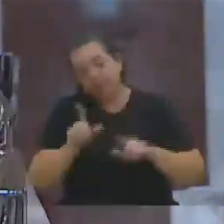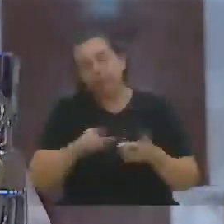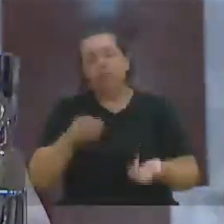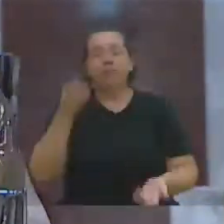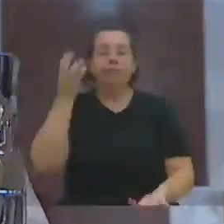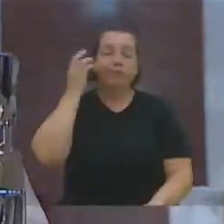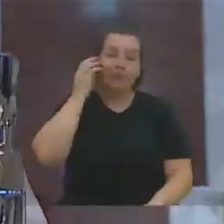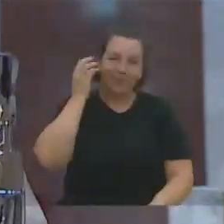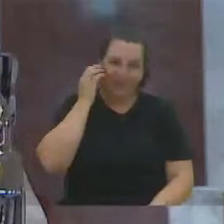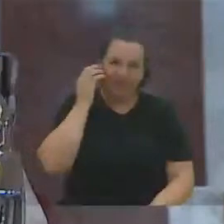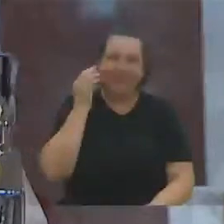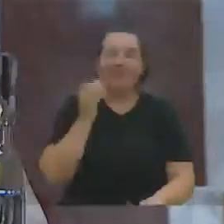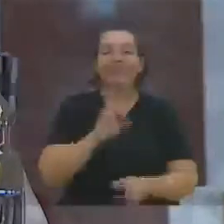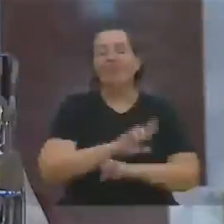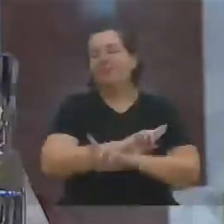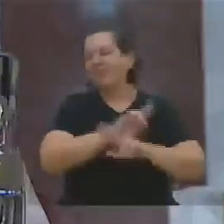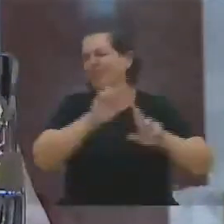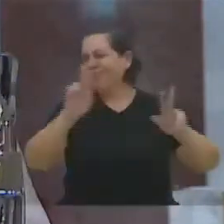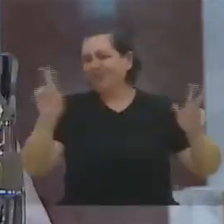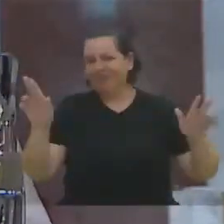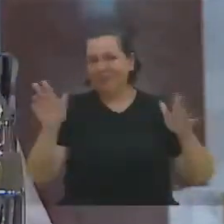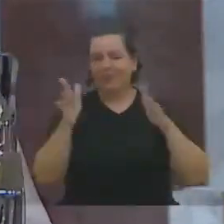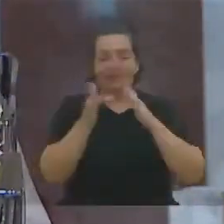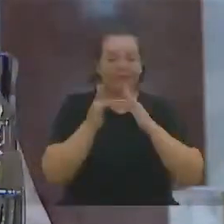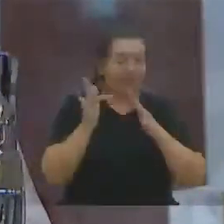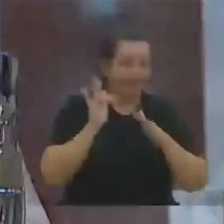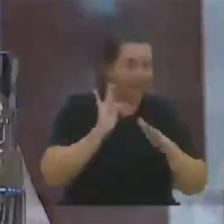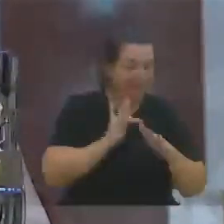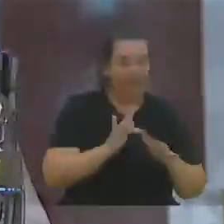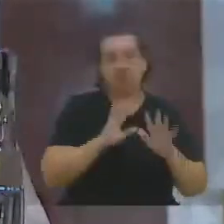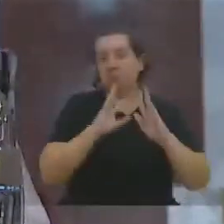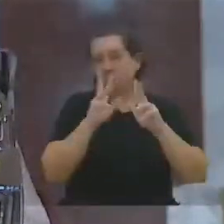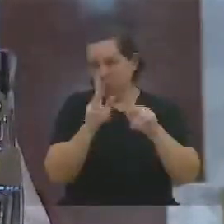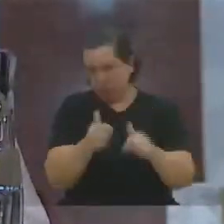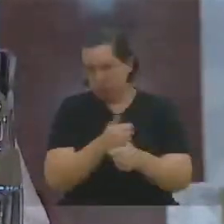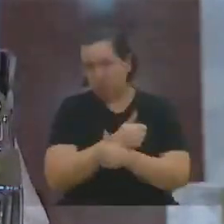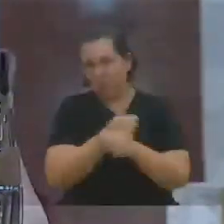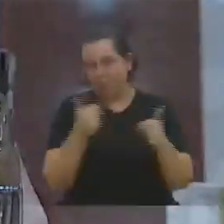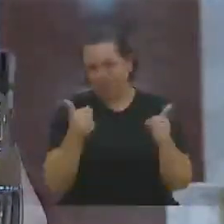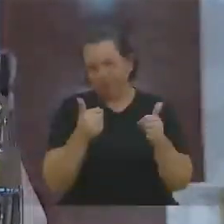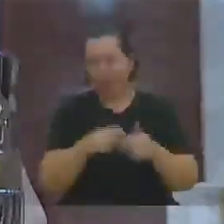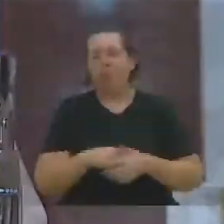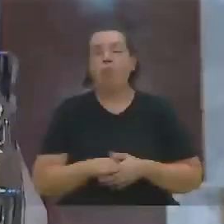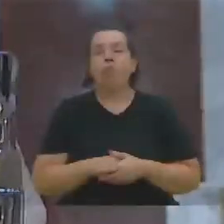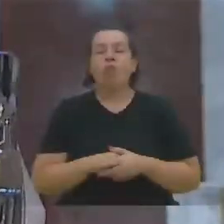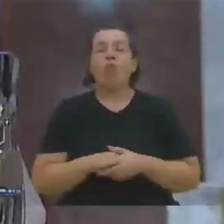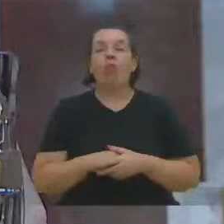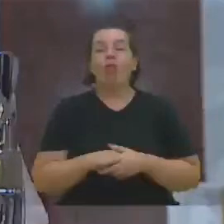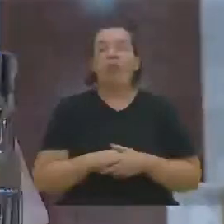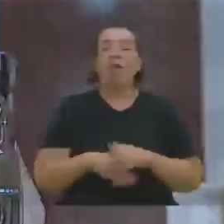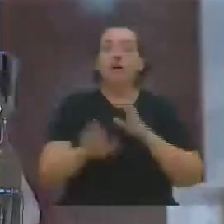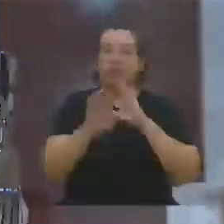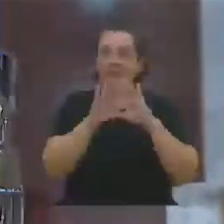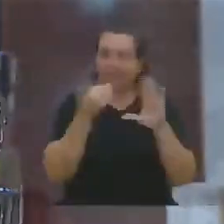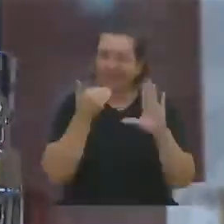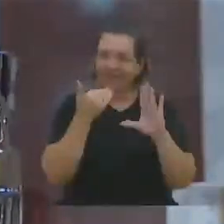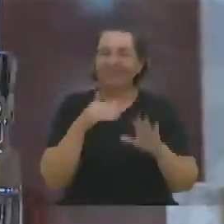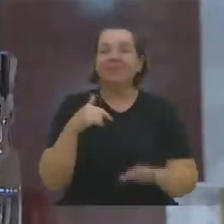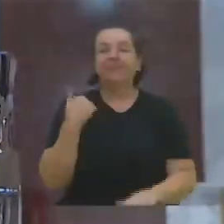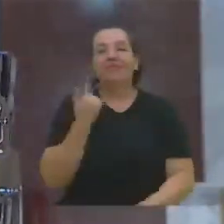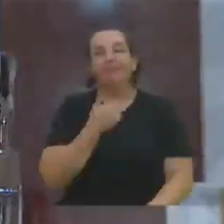Rádio Evangelizar, canal YouTube TV Evangelizar Oficial. Mande para